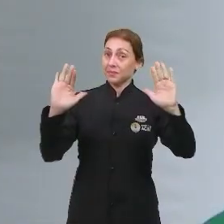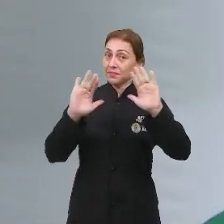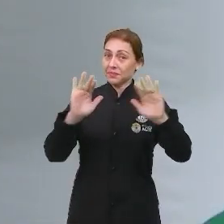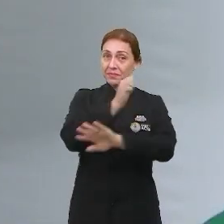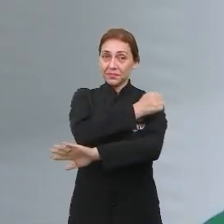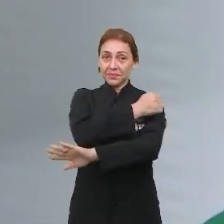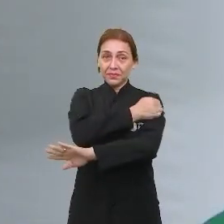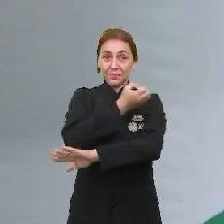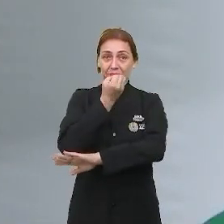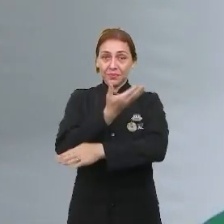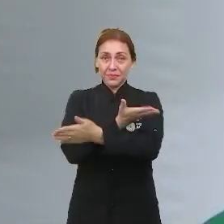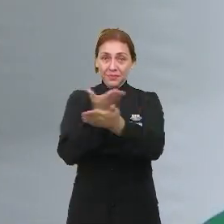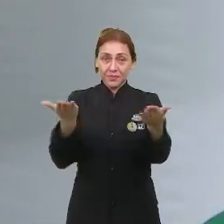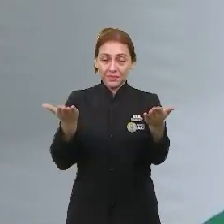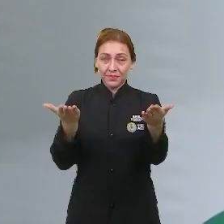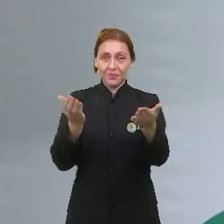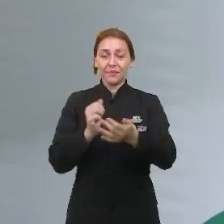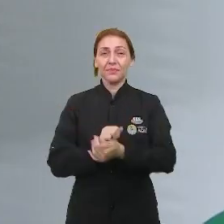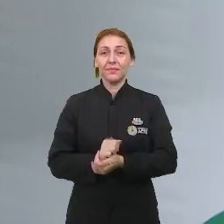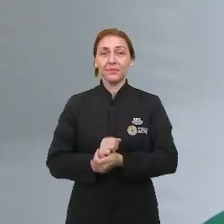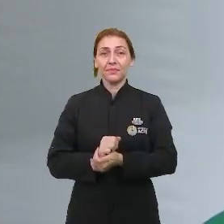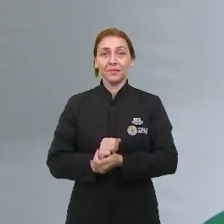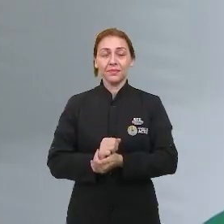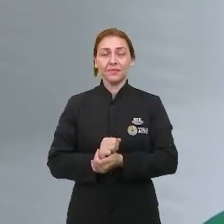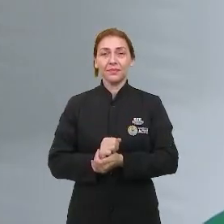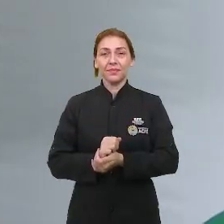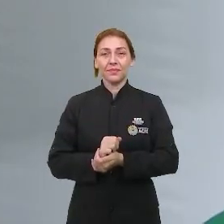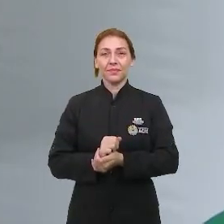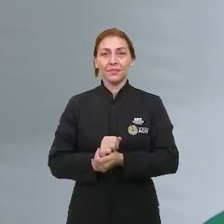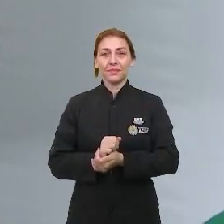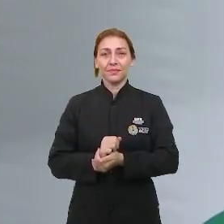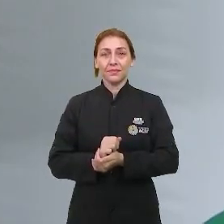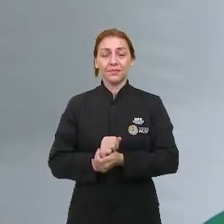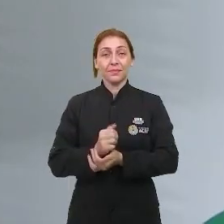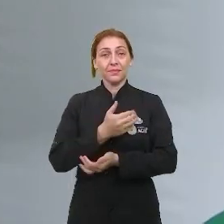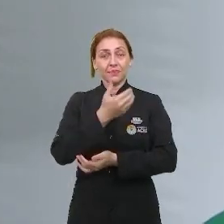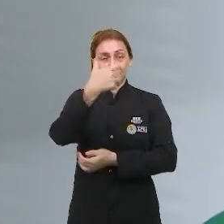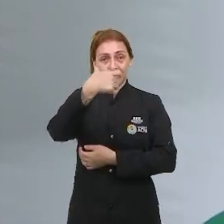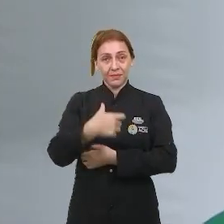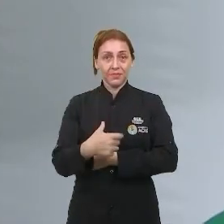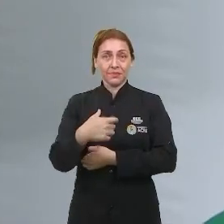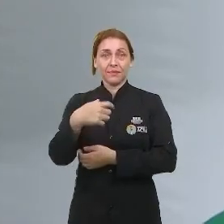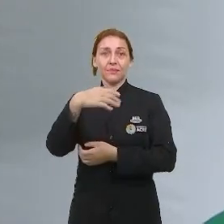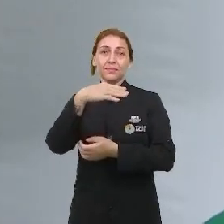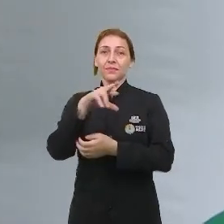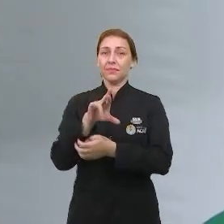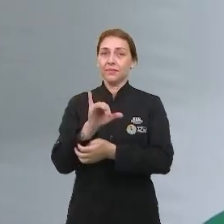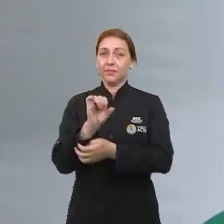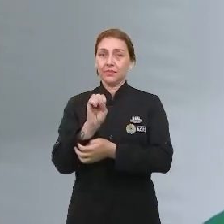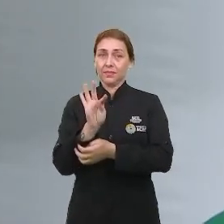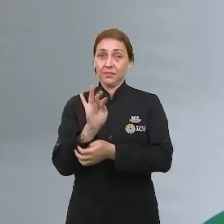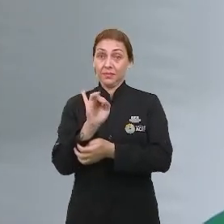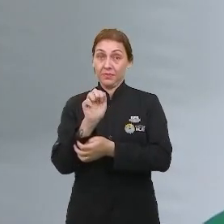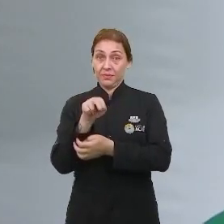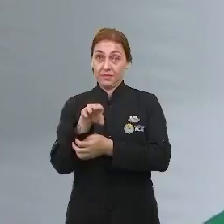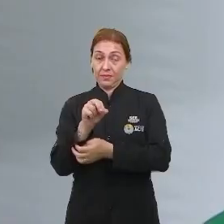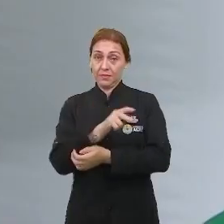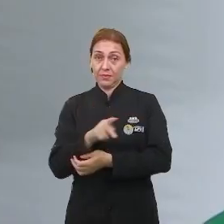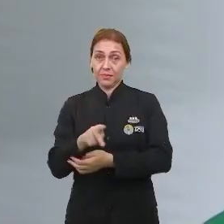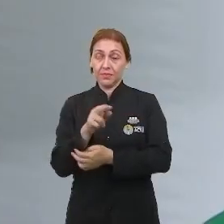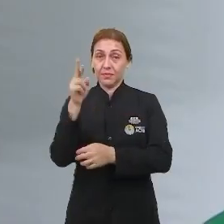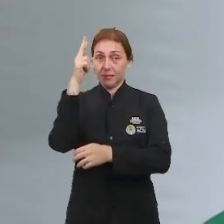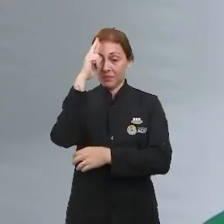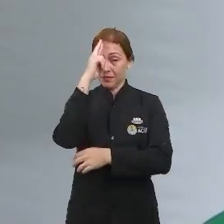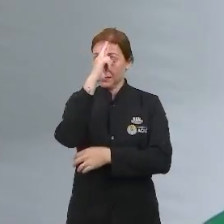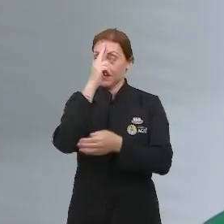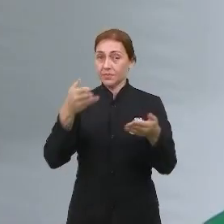Oi, alunos, tudo bem com vocês? Espero que sim. Aqui é o professor Cristiano Souza, de História, e hoje